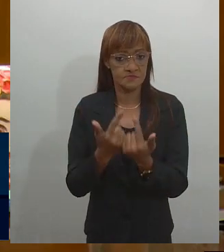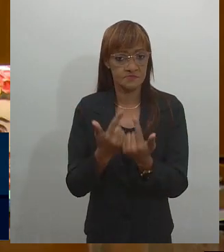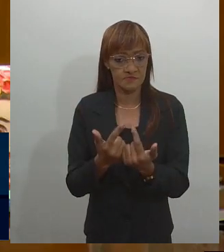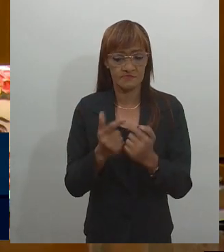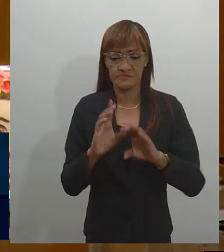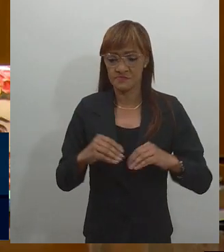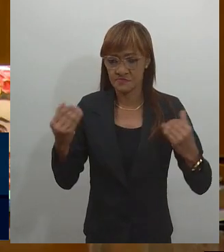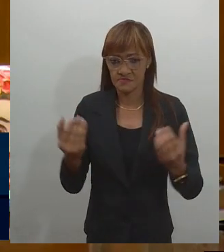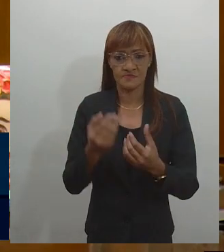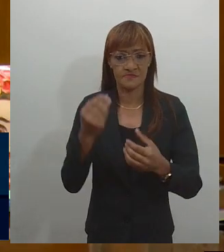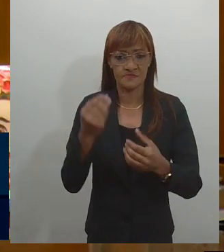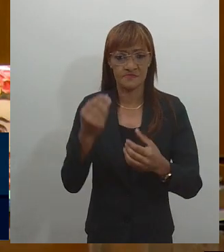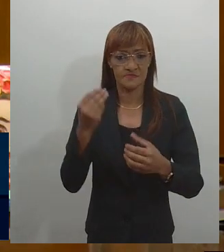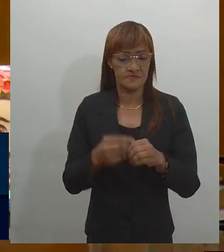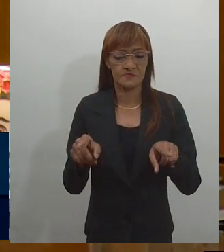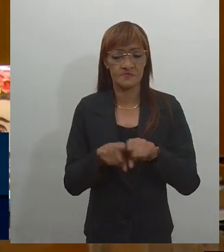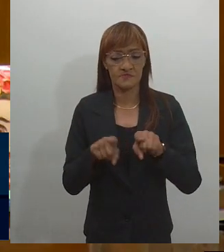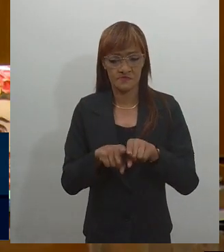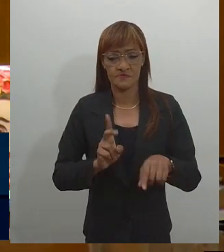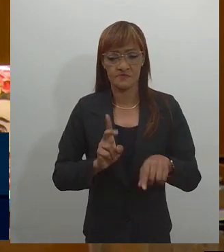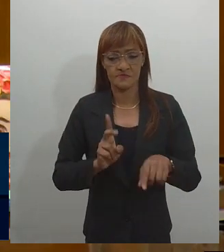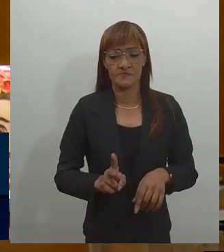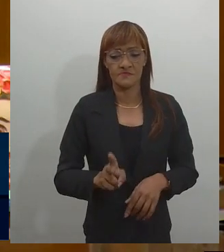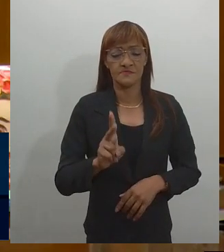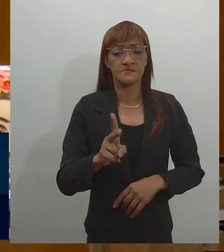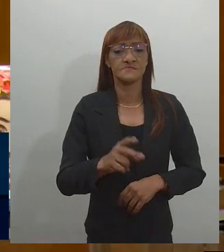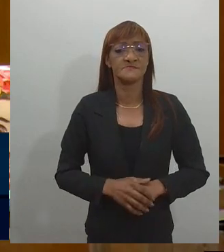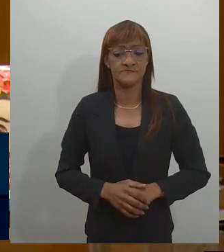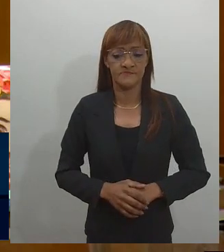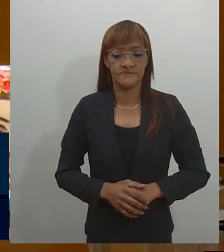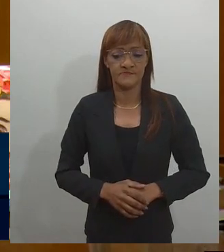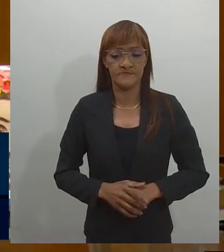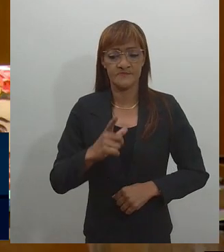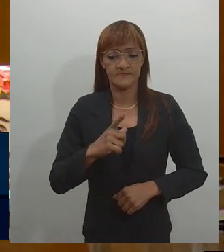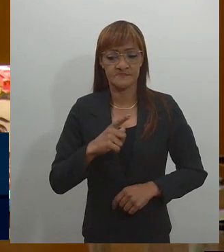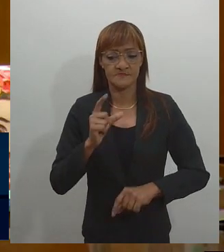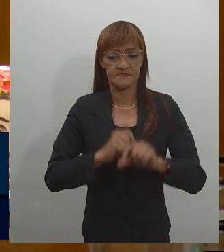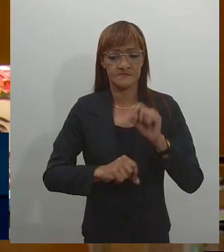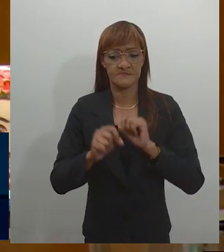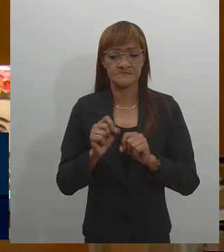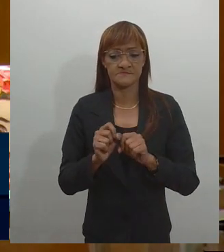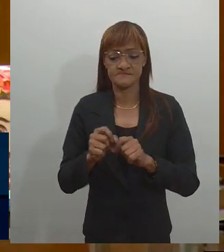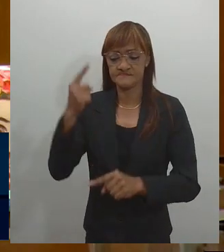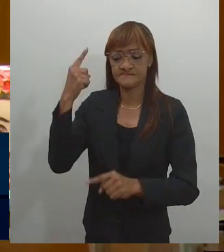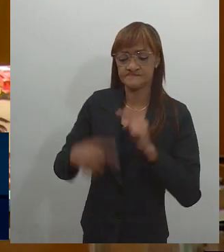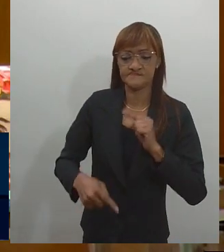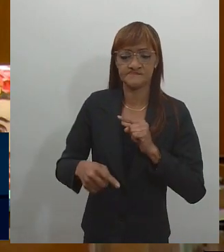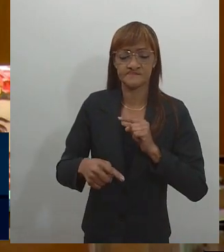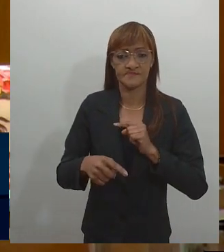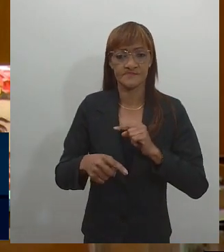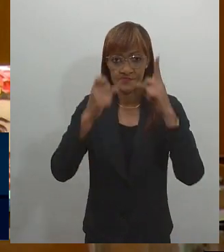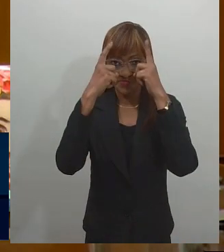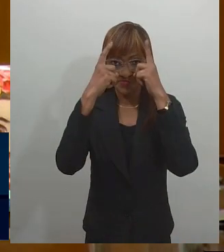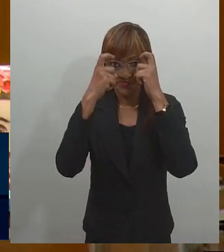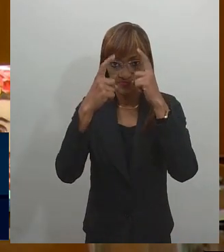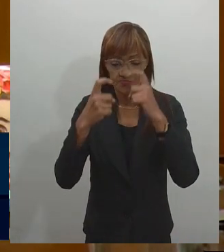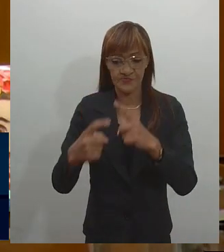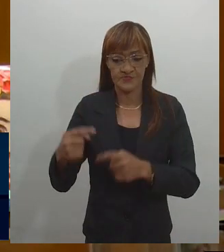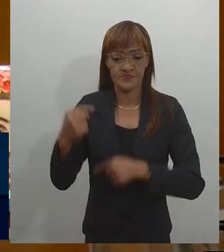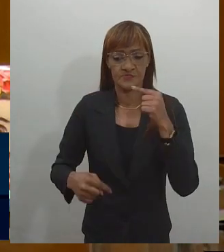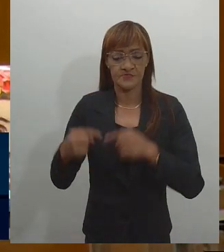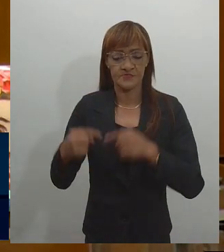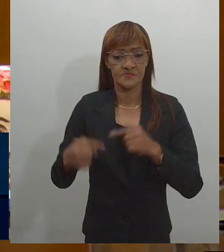uma incidência institucional de combate à violência política LGBTfóbica e de